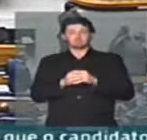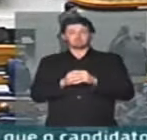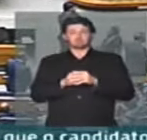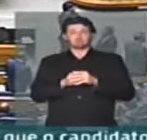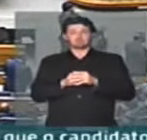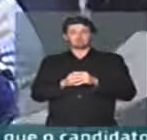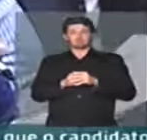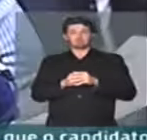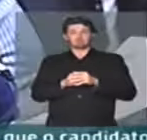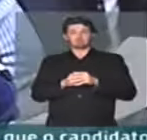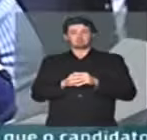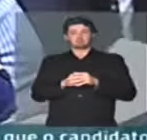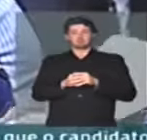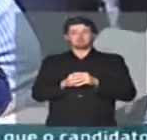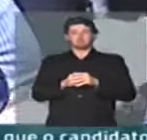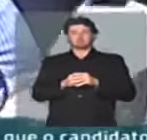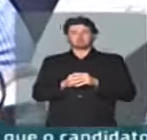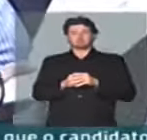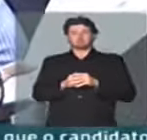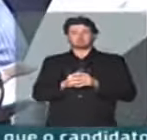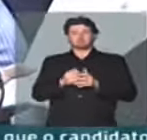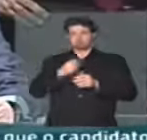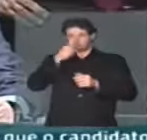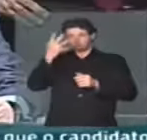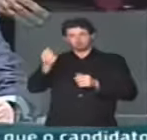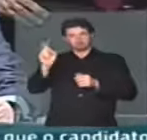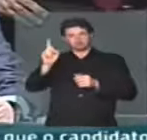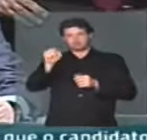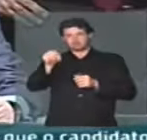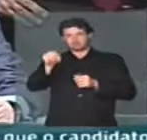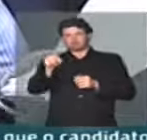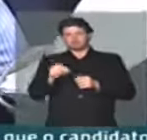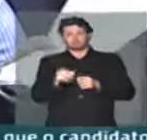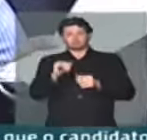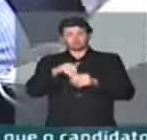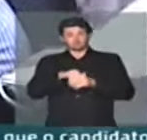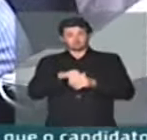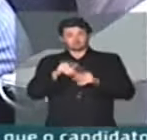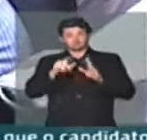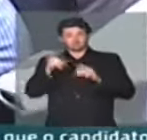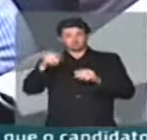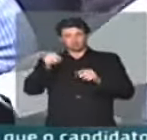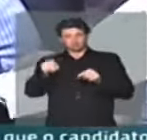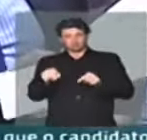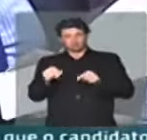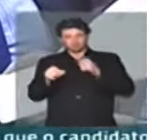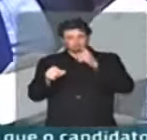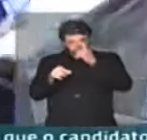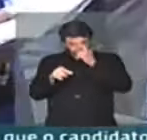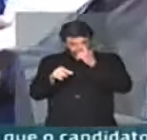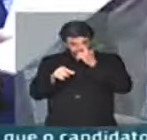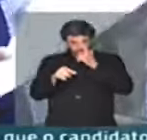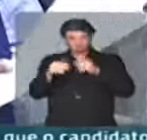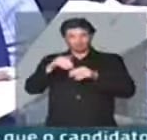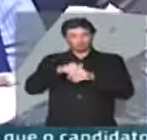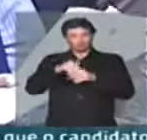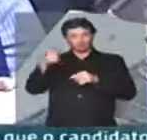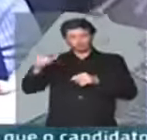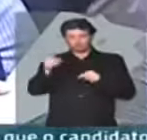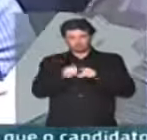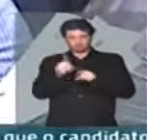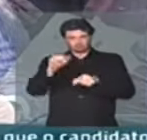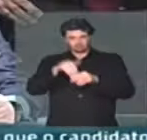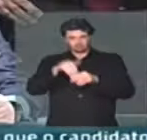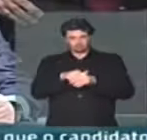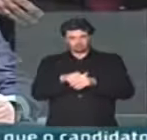não sei se ela foi admitida, eu acho que ela não será admitida. Em não se votando ou rejeitando esta, não será votada a